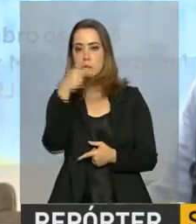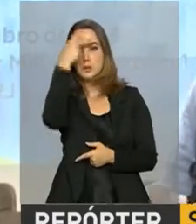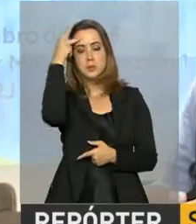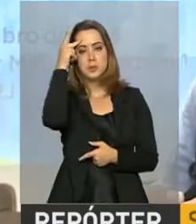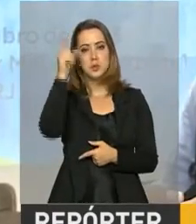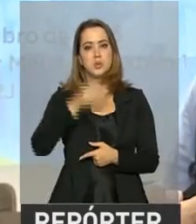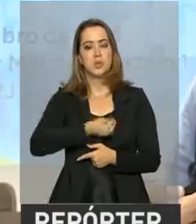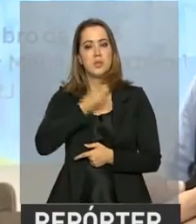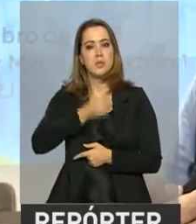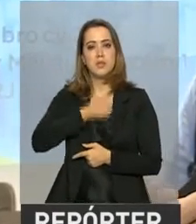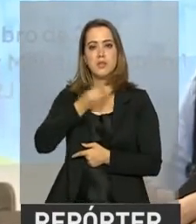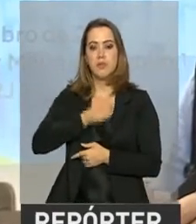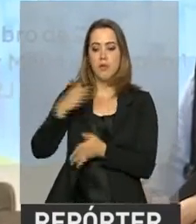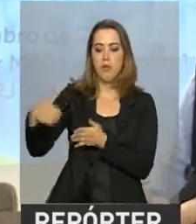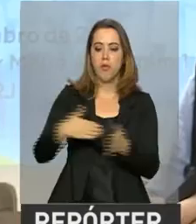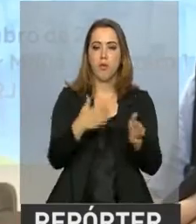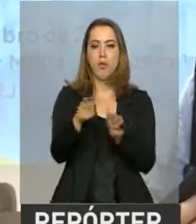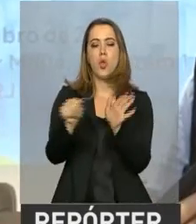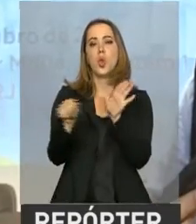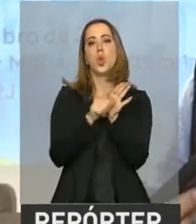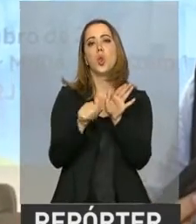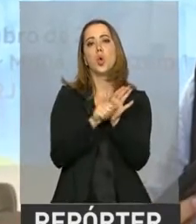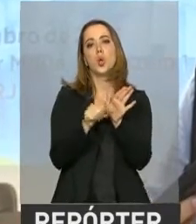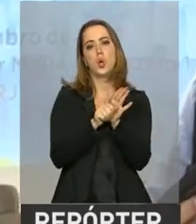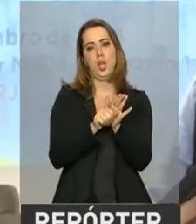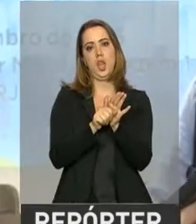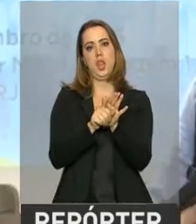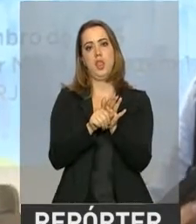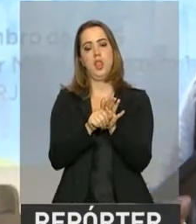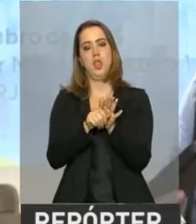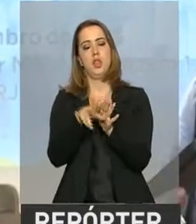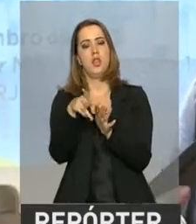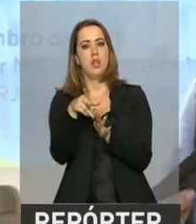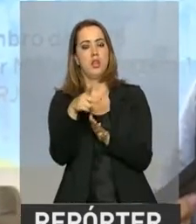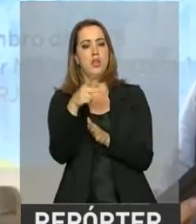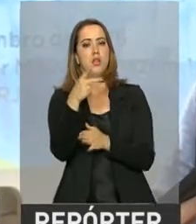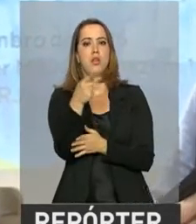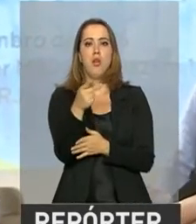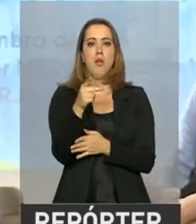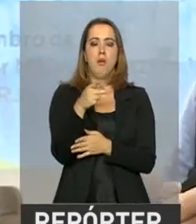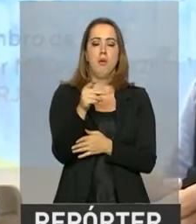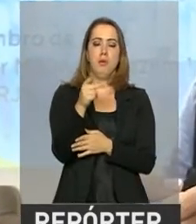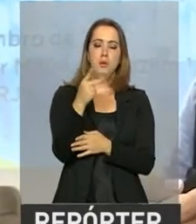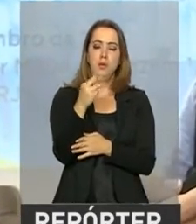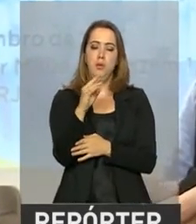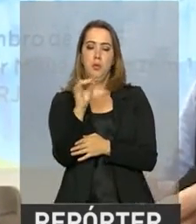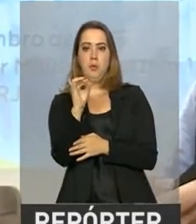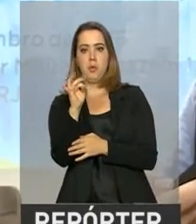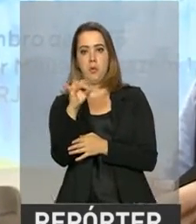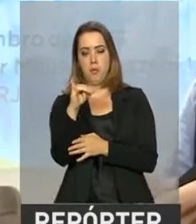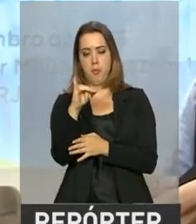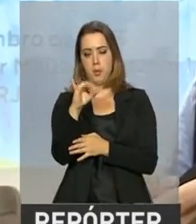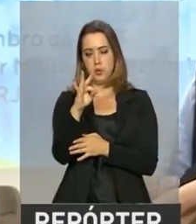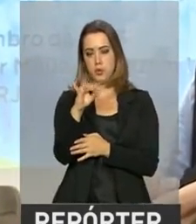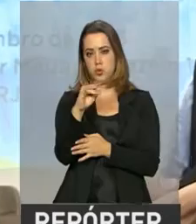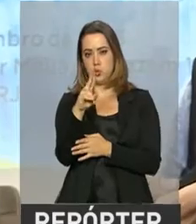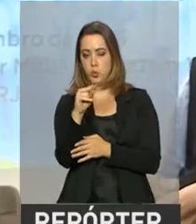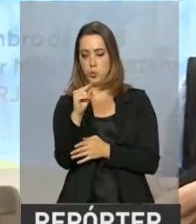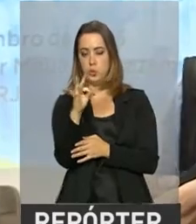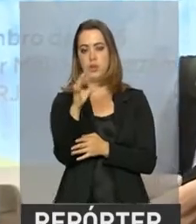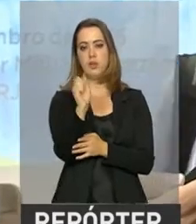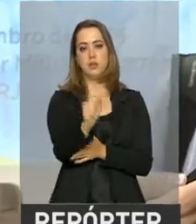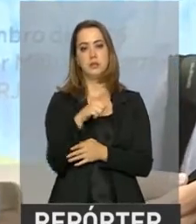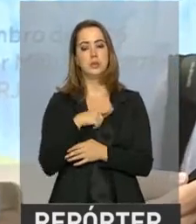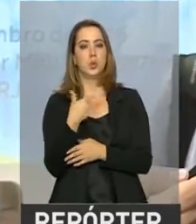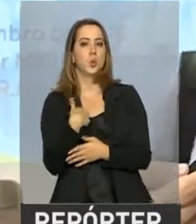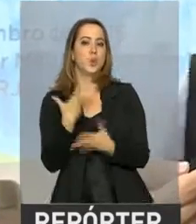rua, drogadas, prostitutas, que infelizmente não tem um acolhimento como na